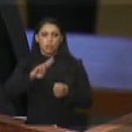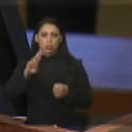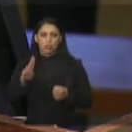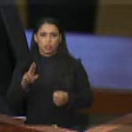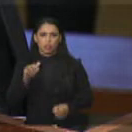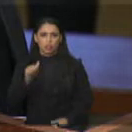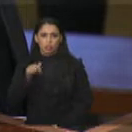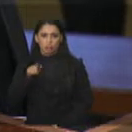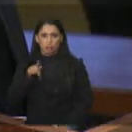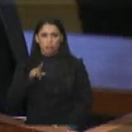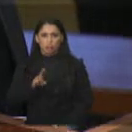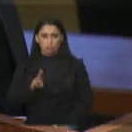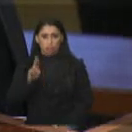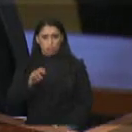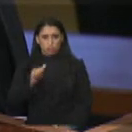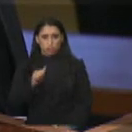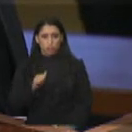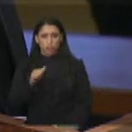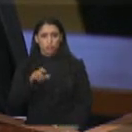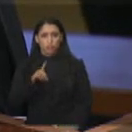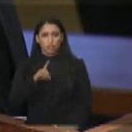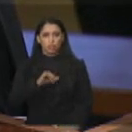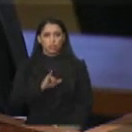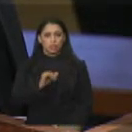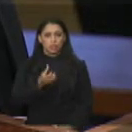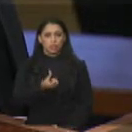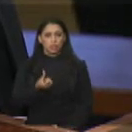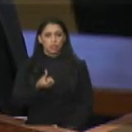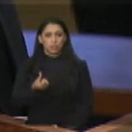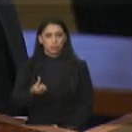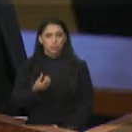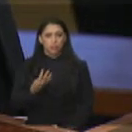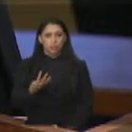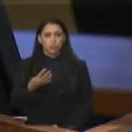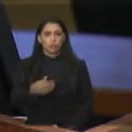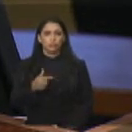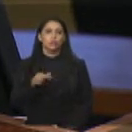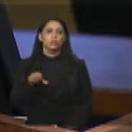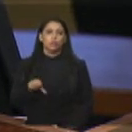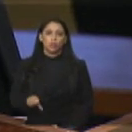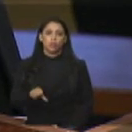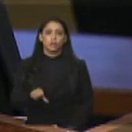Geral na ação direta 6649 e na ADPF